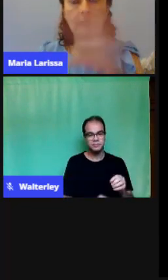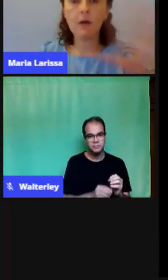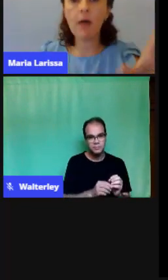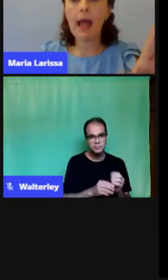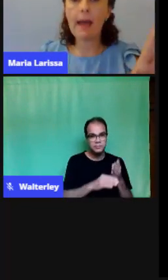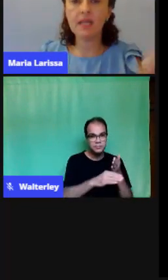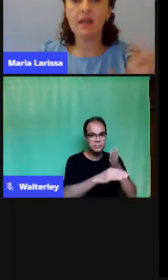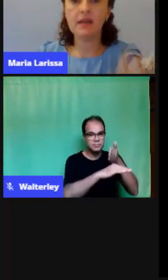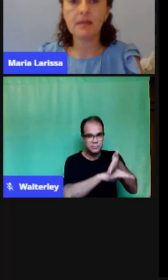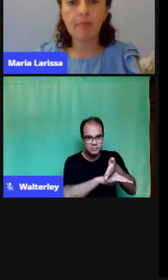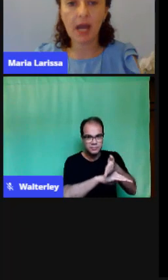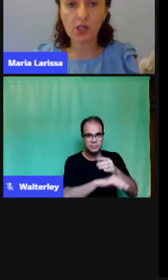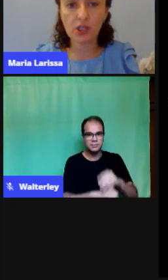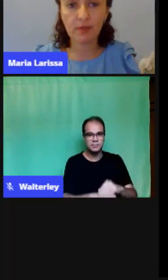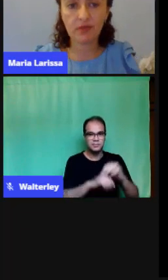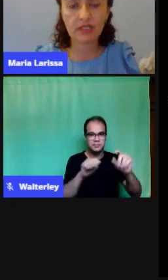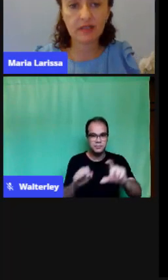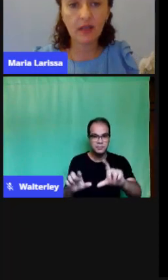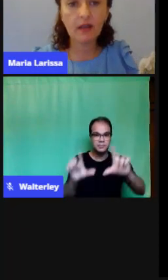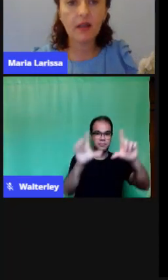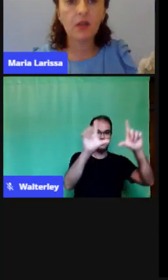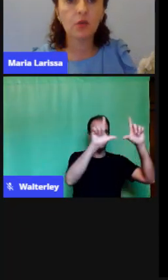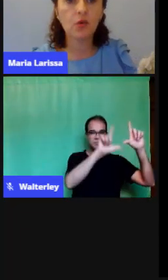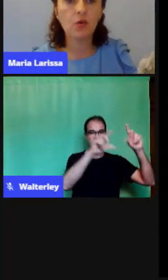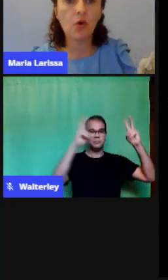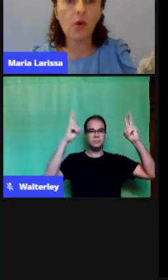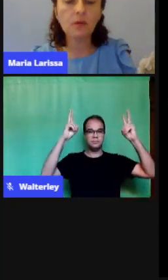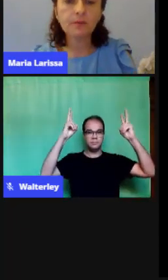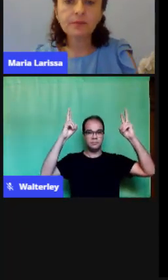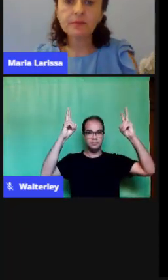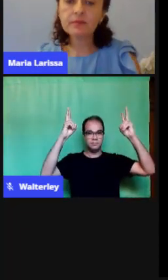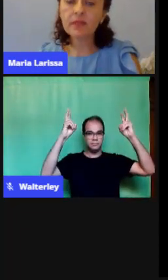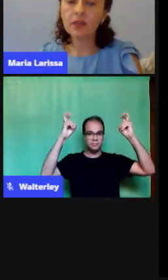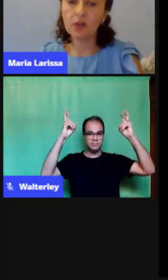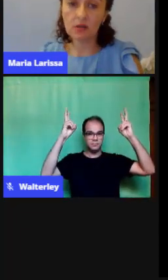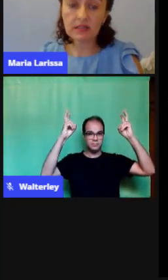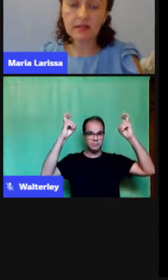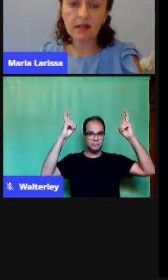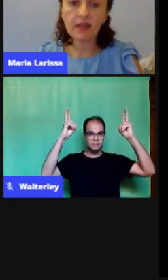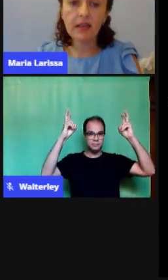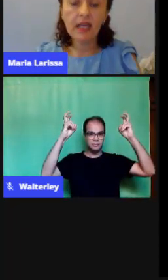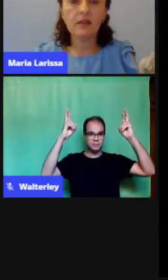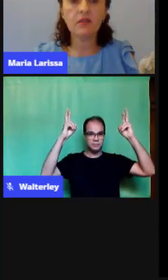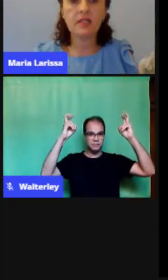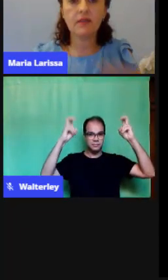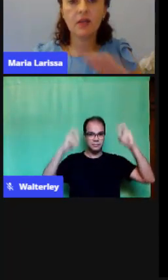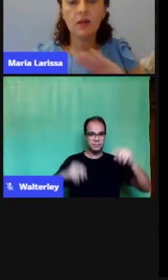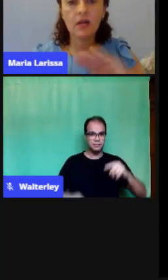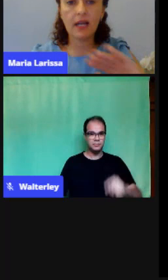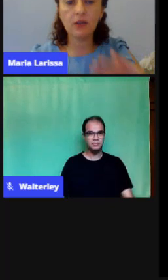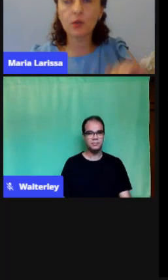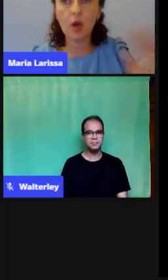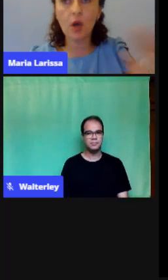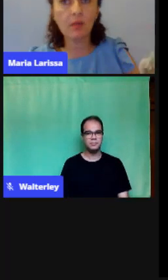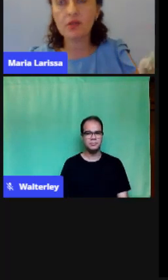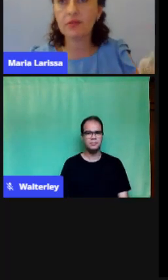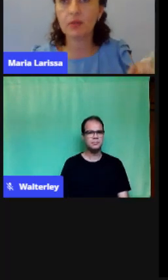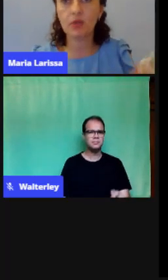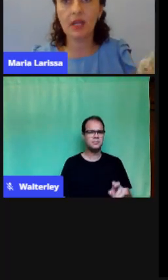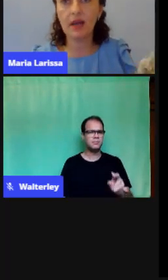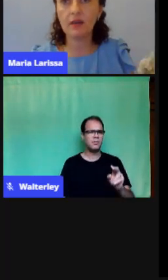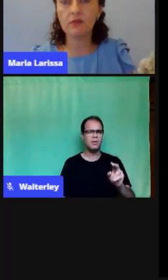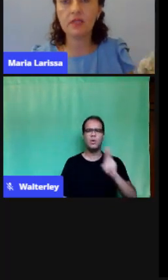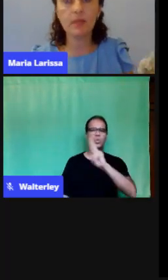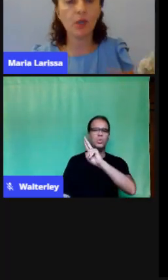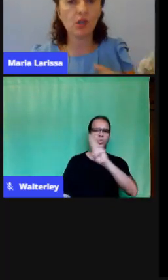Essa aqui, então, abre essa página para você no Google Docs, né? Então, você vai colocar ali o nome do